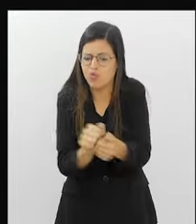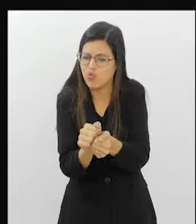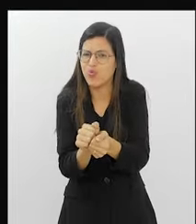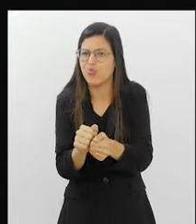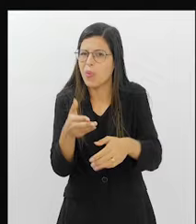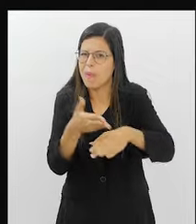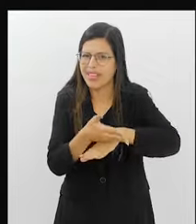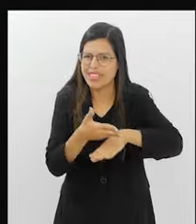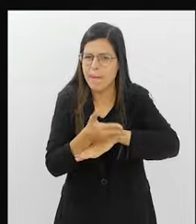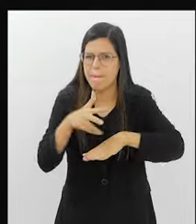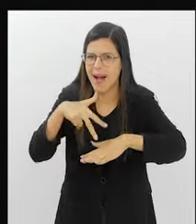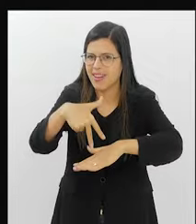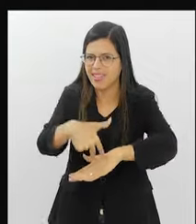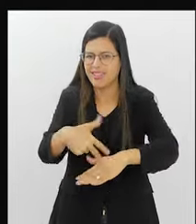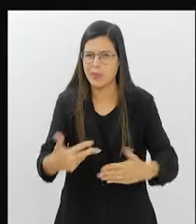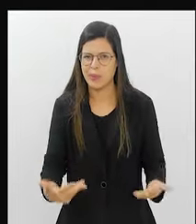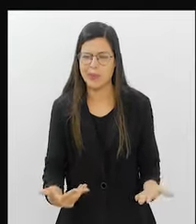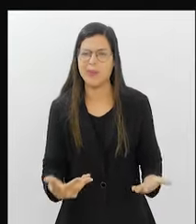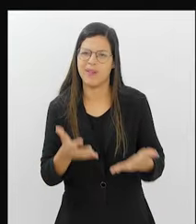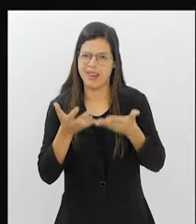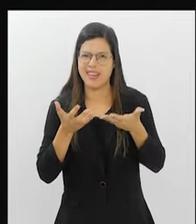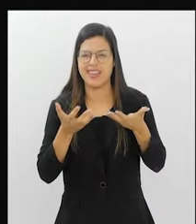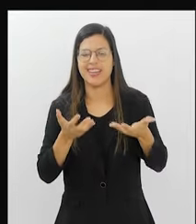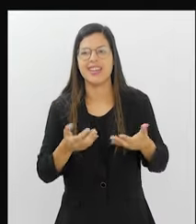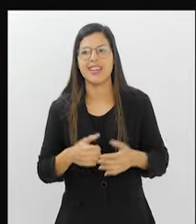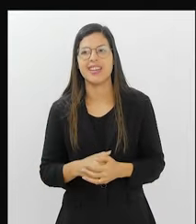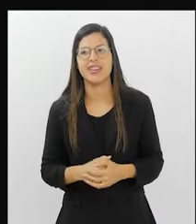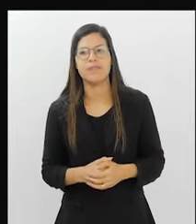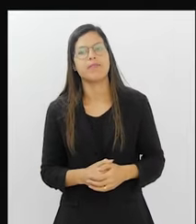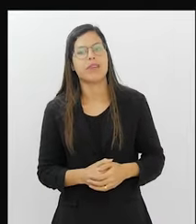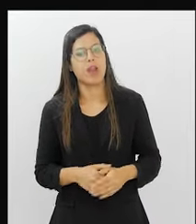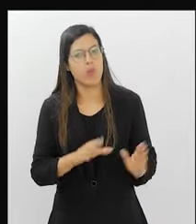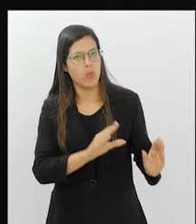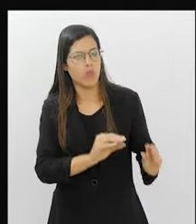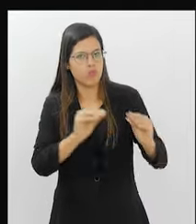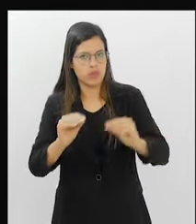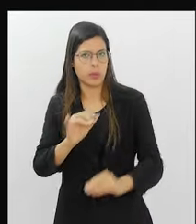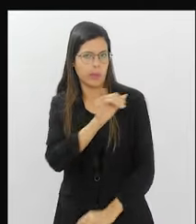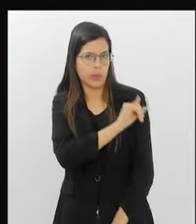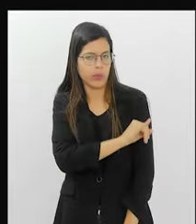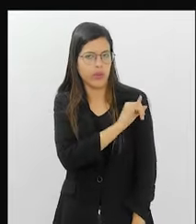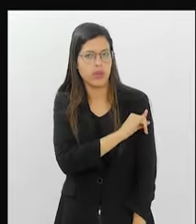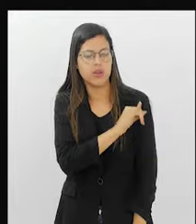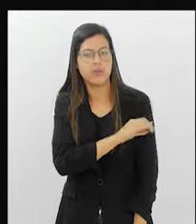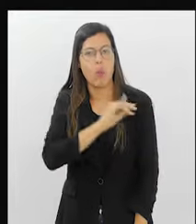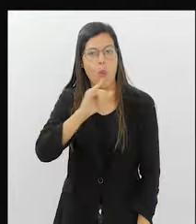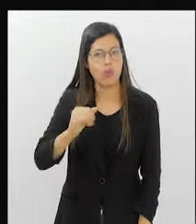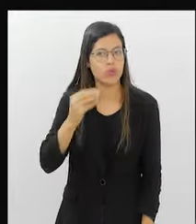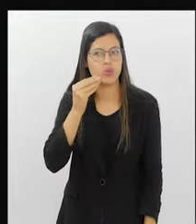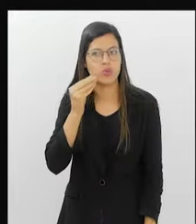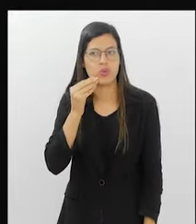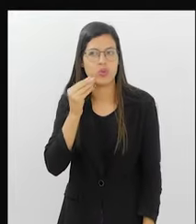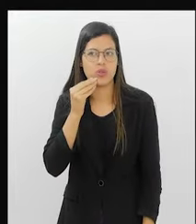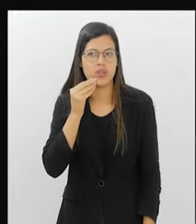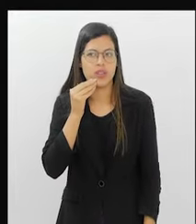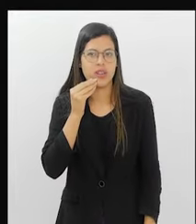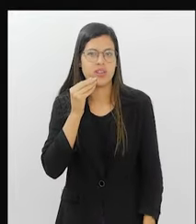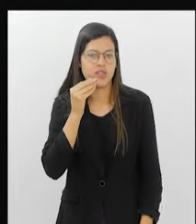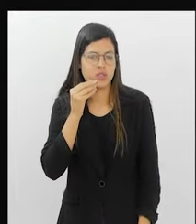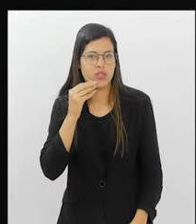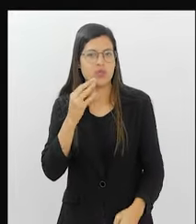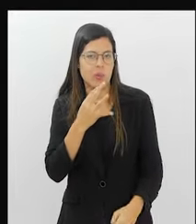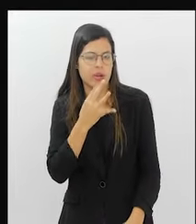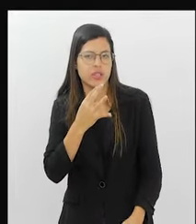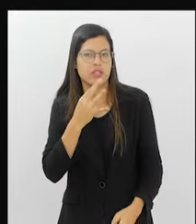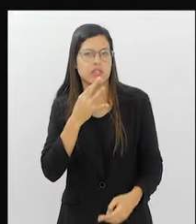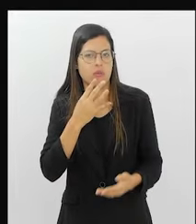que eu não estou ali também eu queria muito participar aí venho pro Rio de Janeiro tenho a oportunidade de conhecer